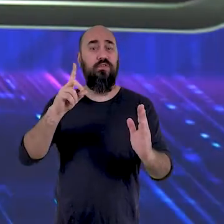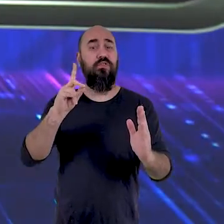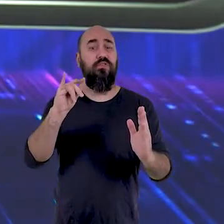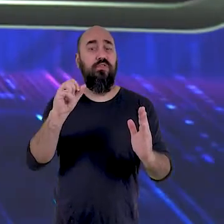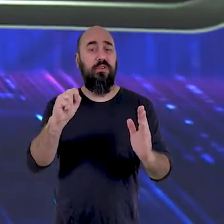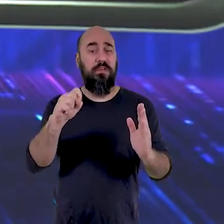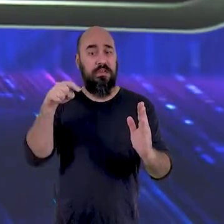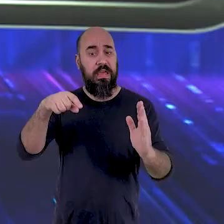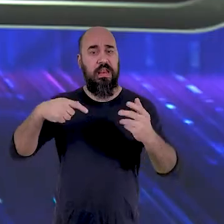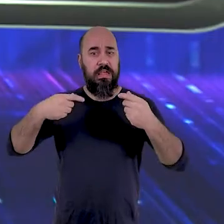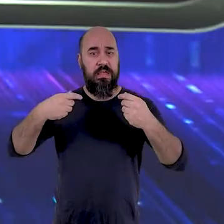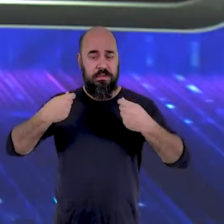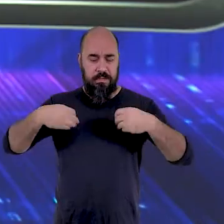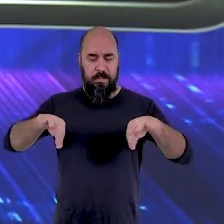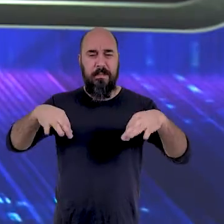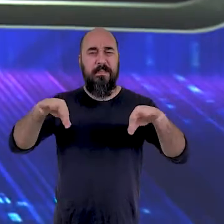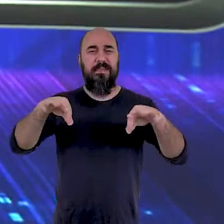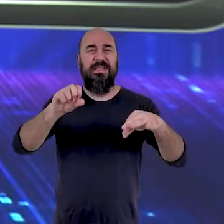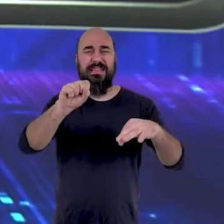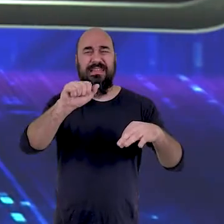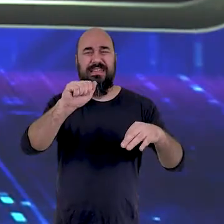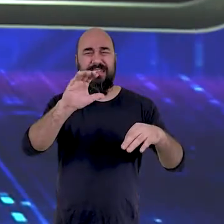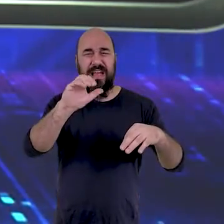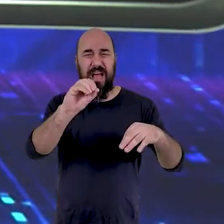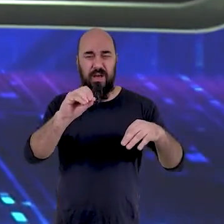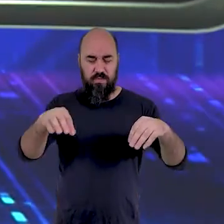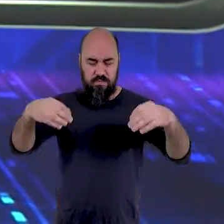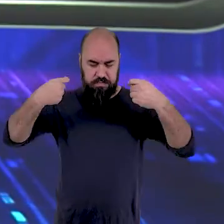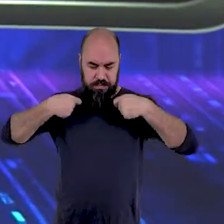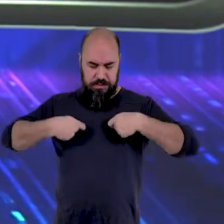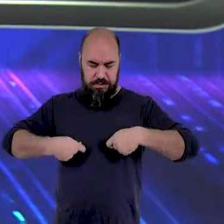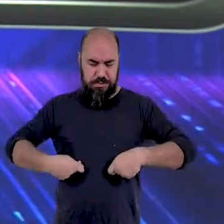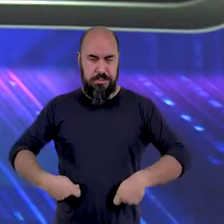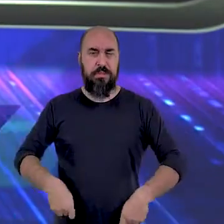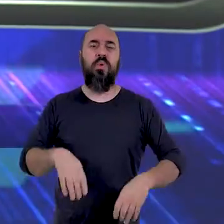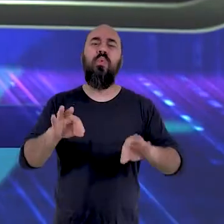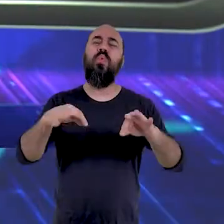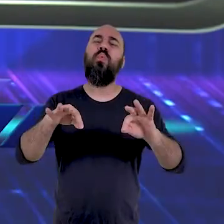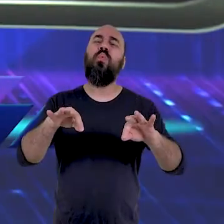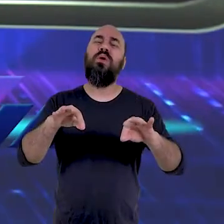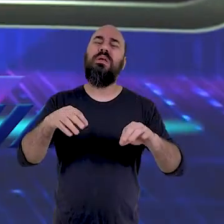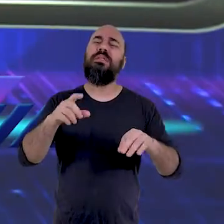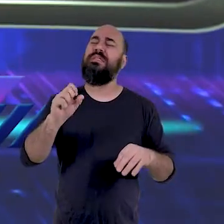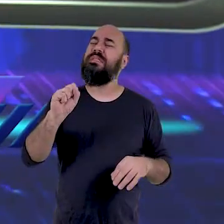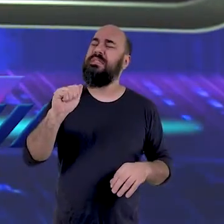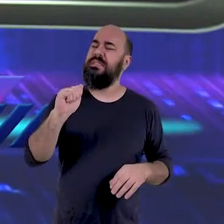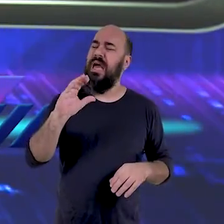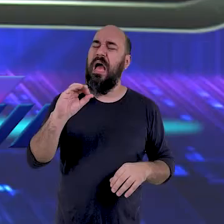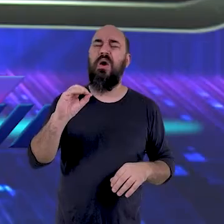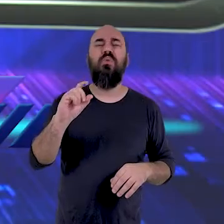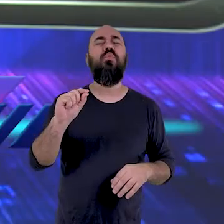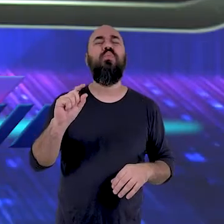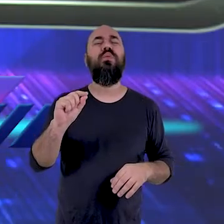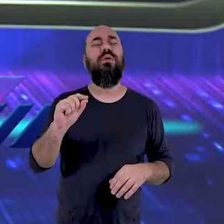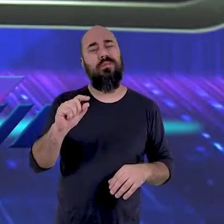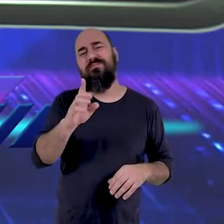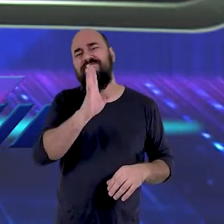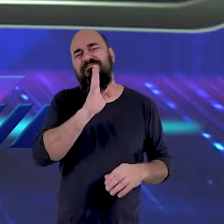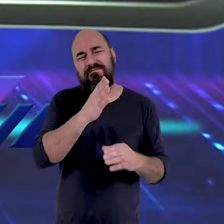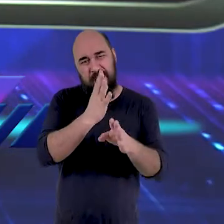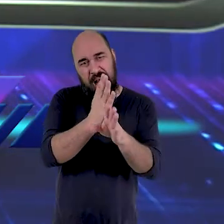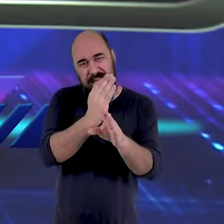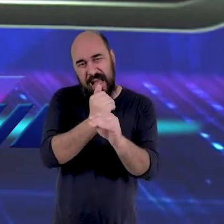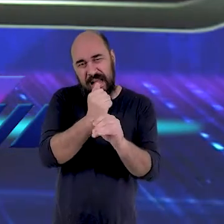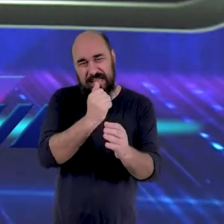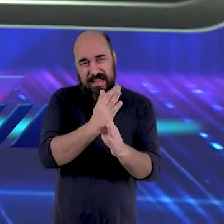falariam vestidas de pano de saco. Bom, nós já conversamos aqui no Arena do Futuro, e se você der